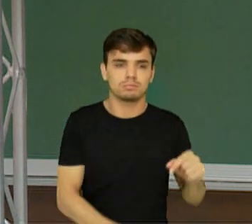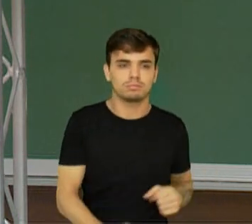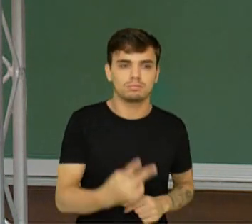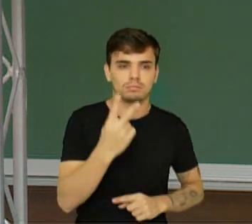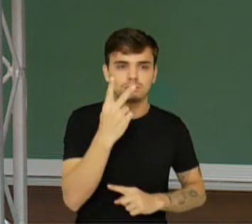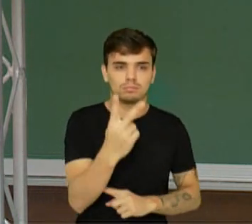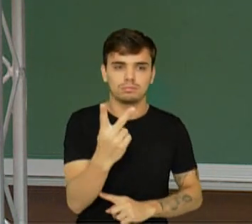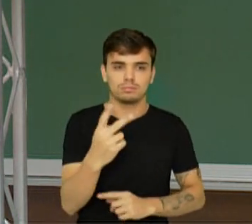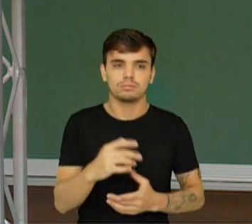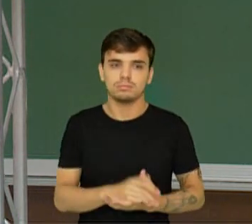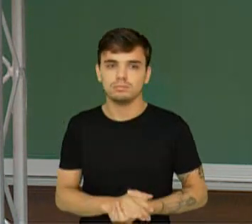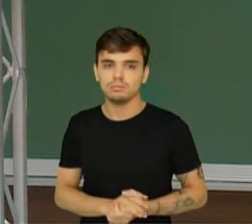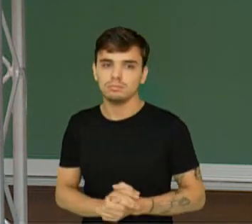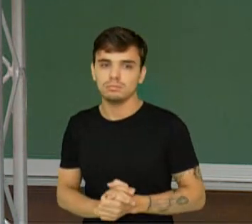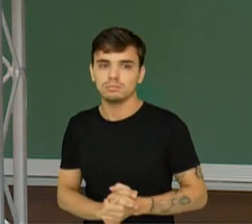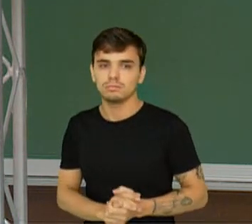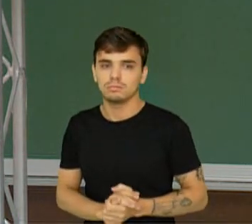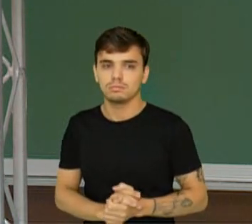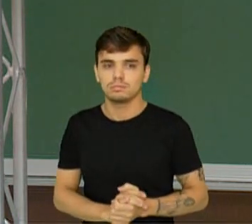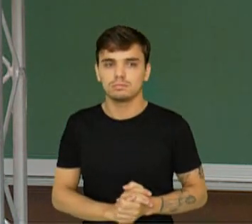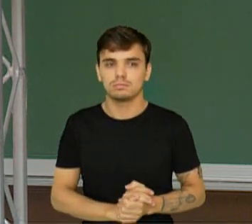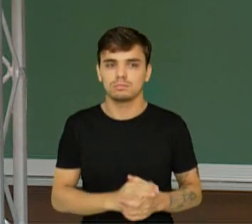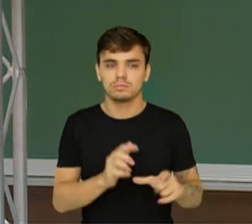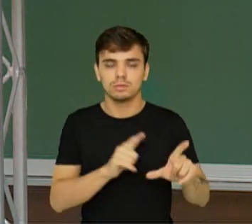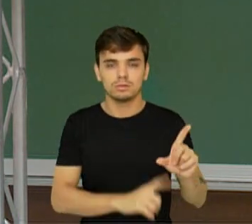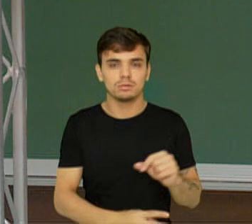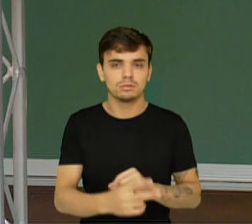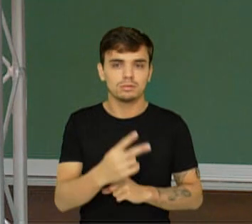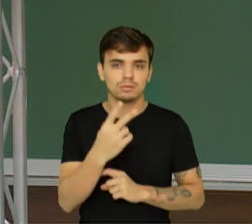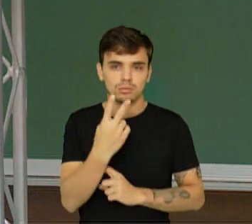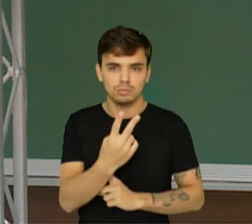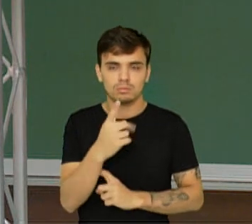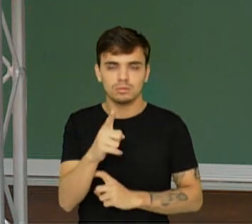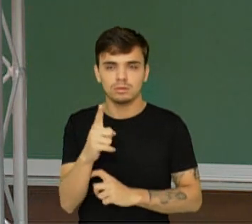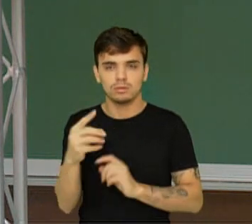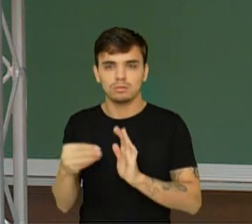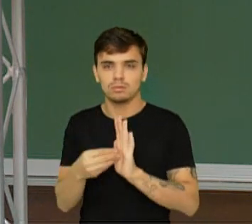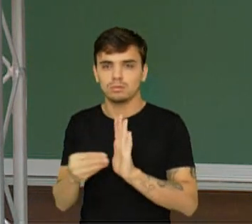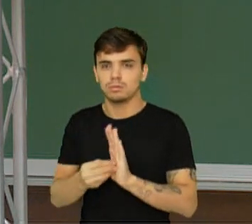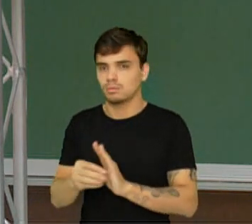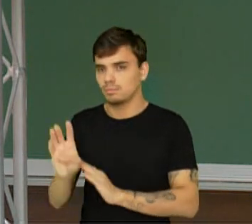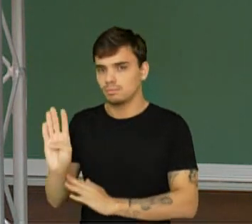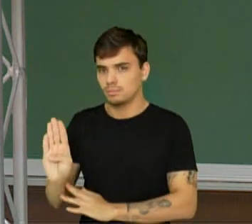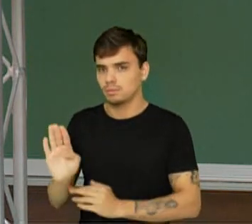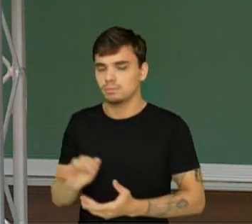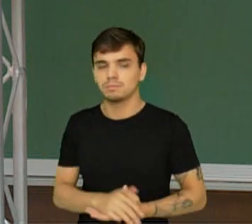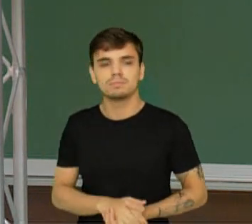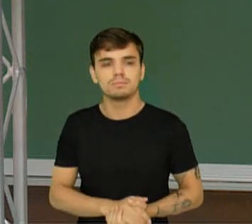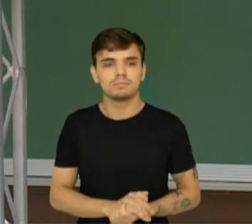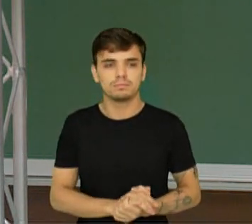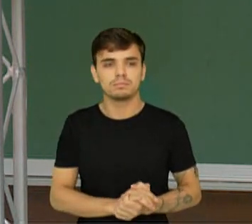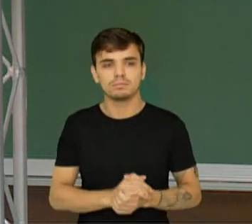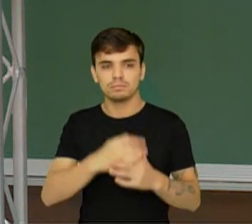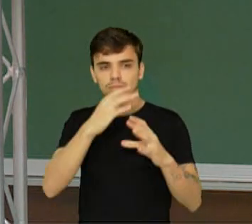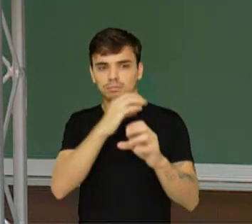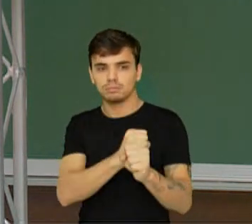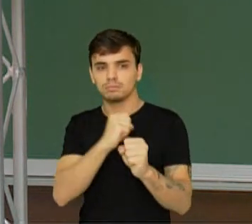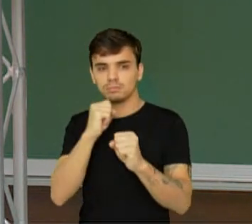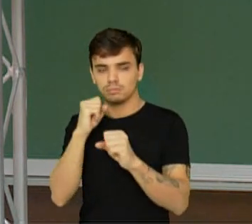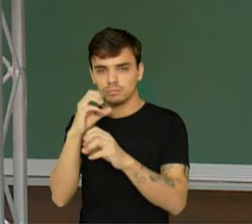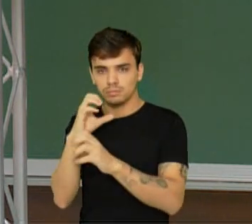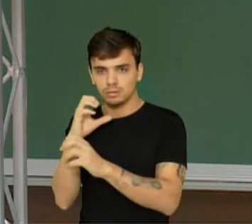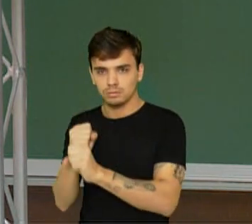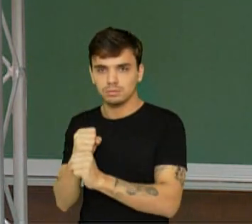na pergunta 2, você marcou a B, então é só um exemplo, você marcou 2 pontos, então você vai somar 3